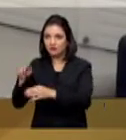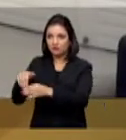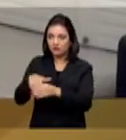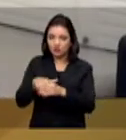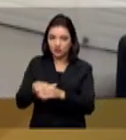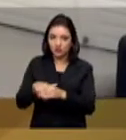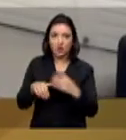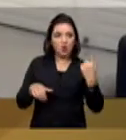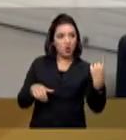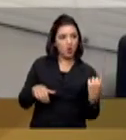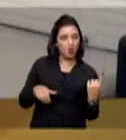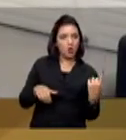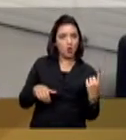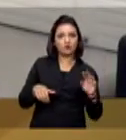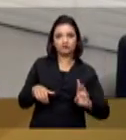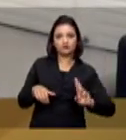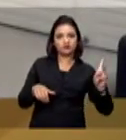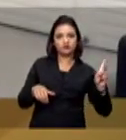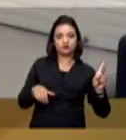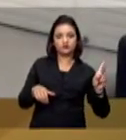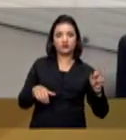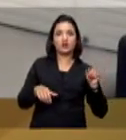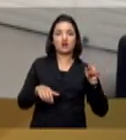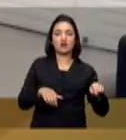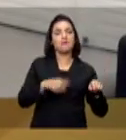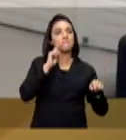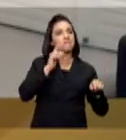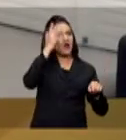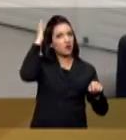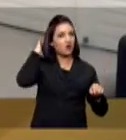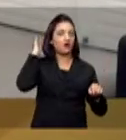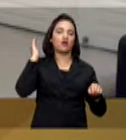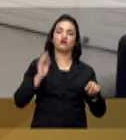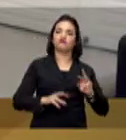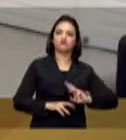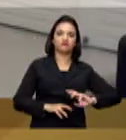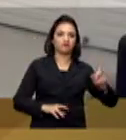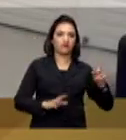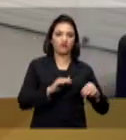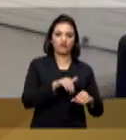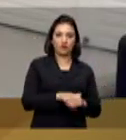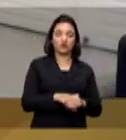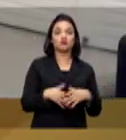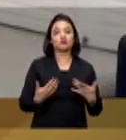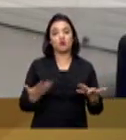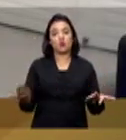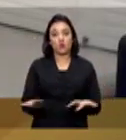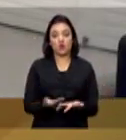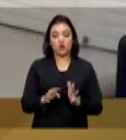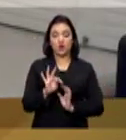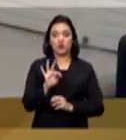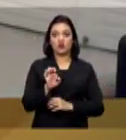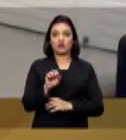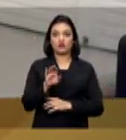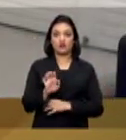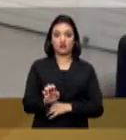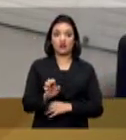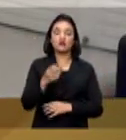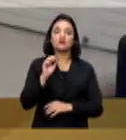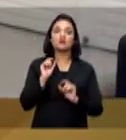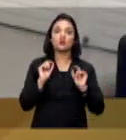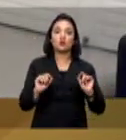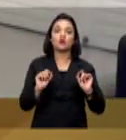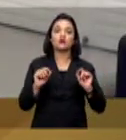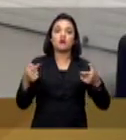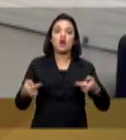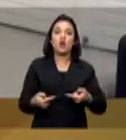10 a 1, vencido o ministro Marco Aurélio, e nós vamos fixar a tese com relação à constitucionalidade